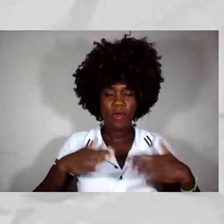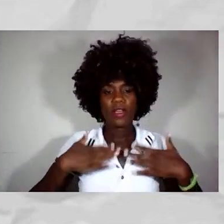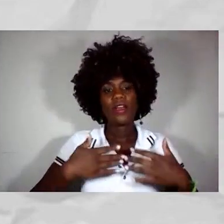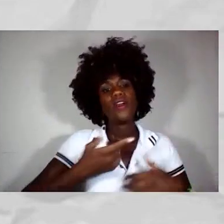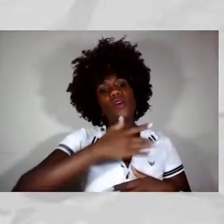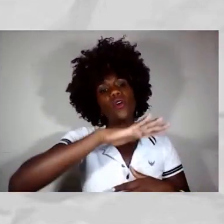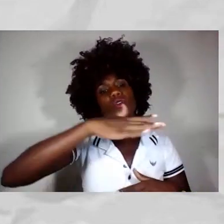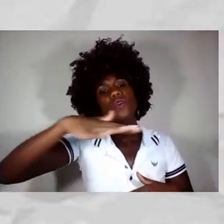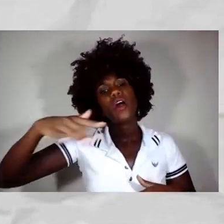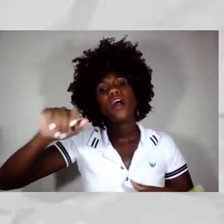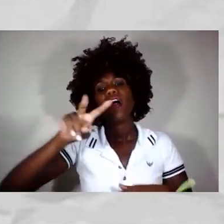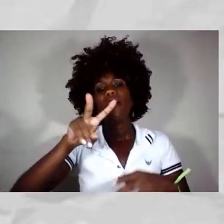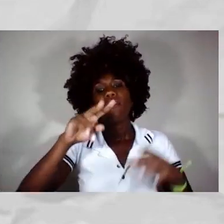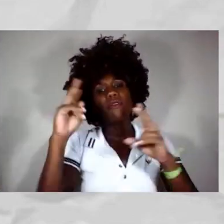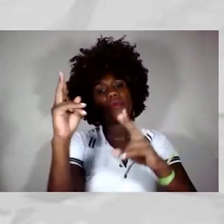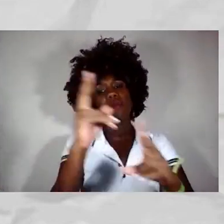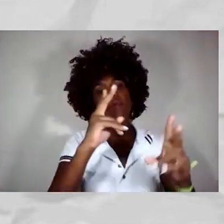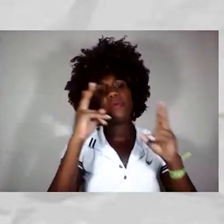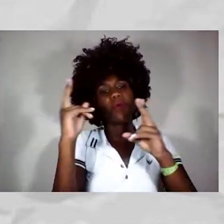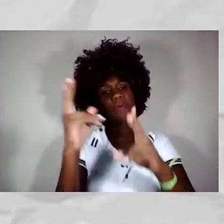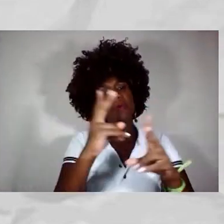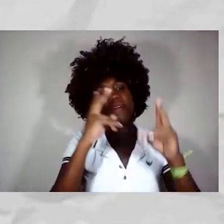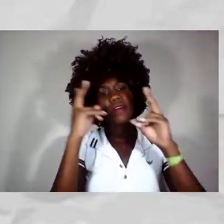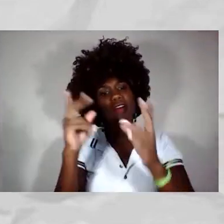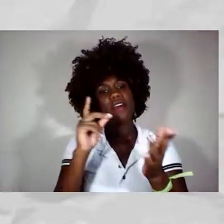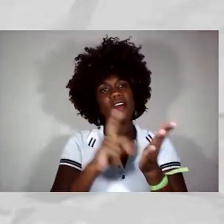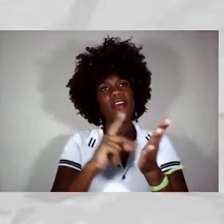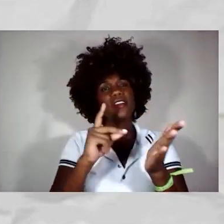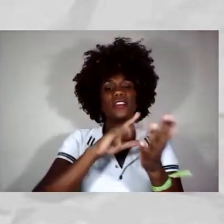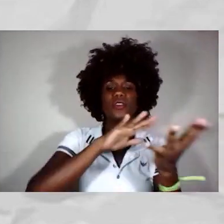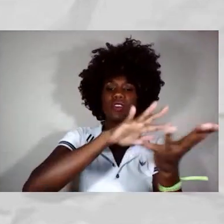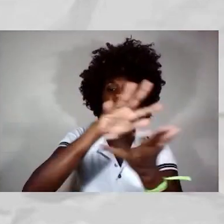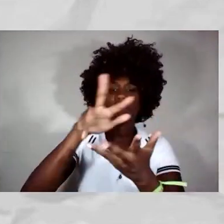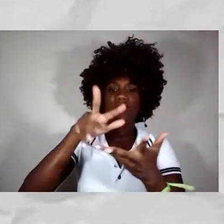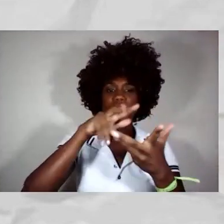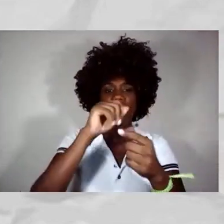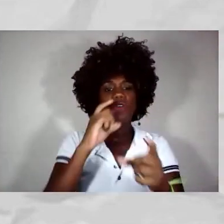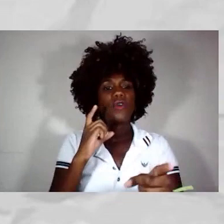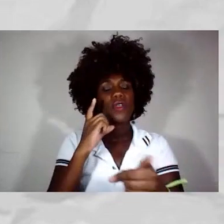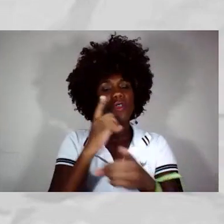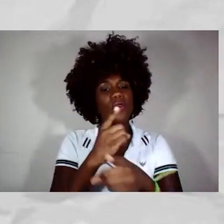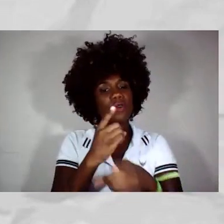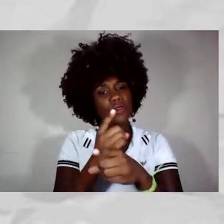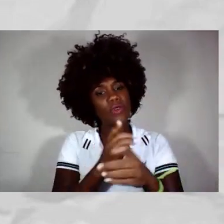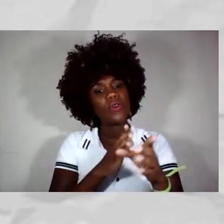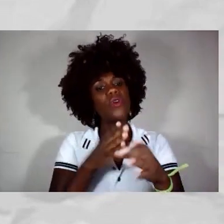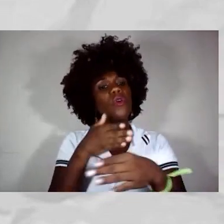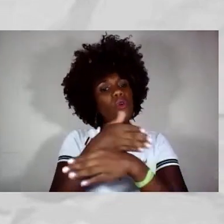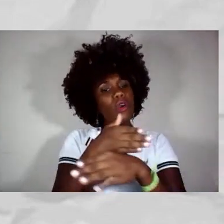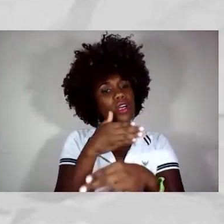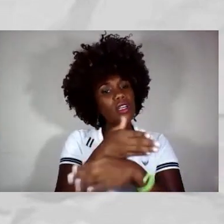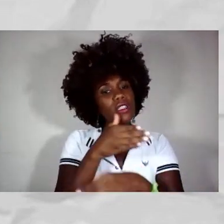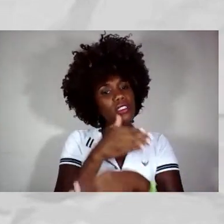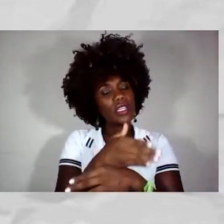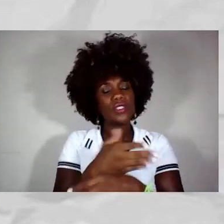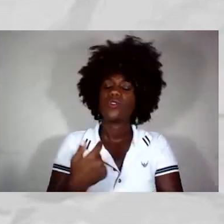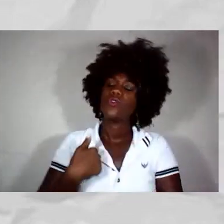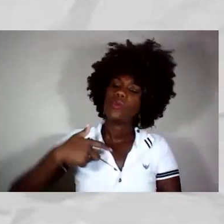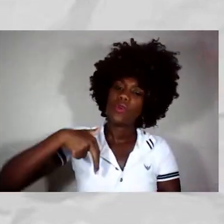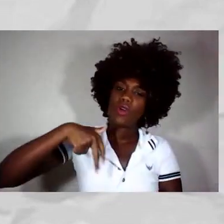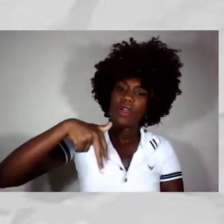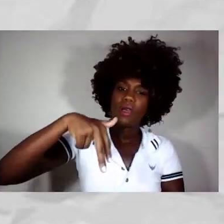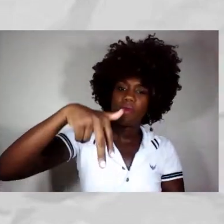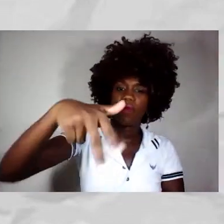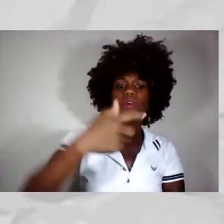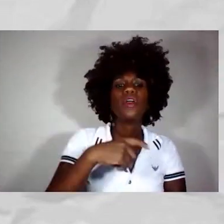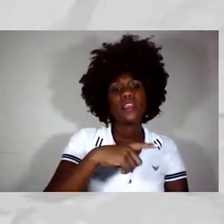vento, tecerei fios ao relento na razão desse universo, onde eu encontro o acesso da pisada em meu caminho, onde tecerei o